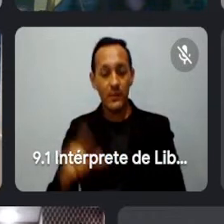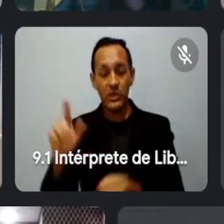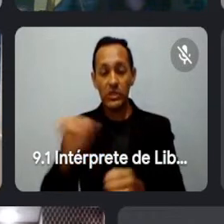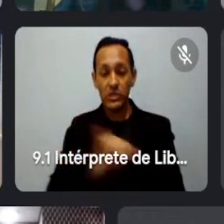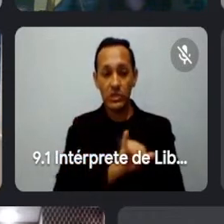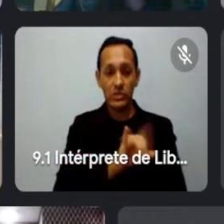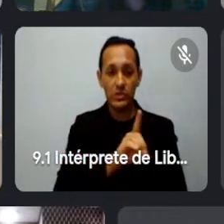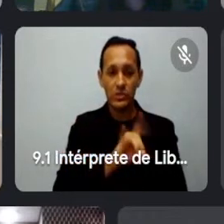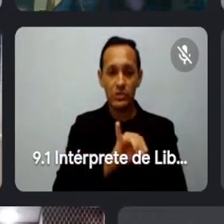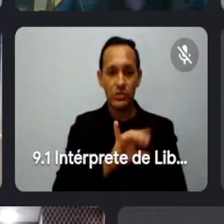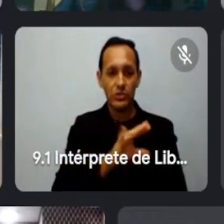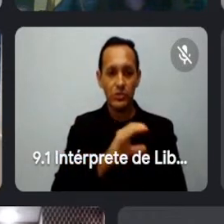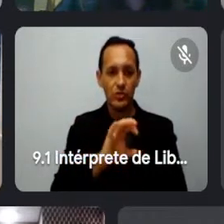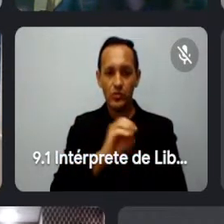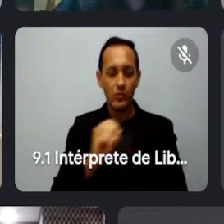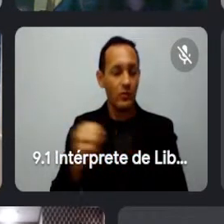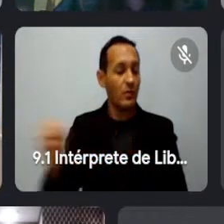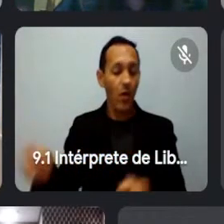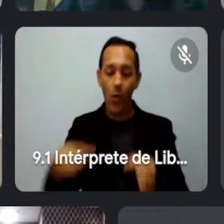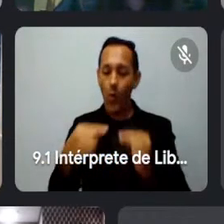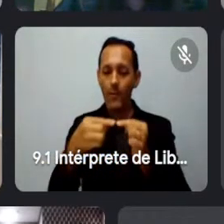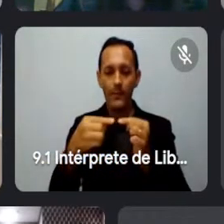na a